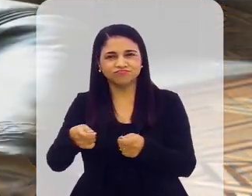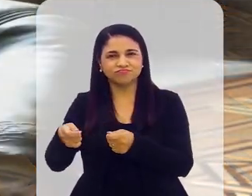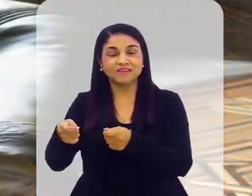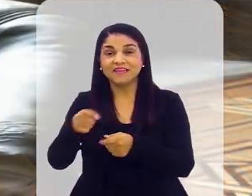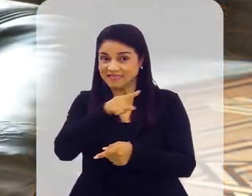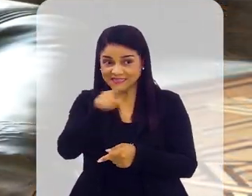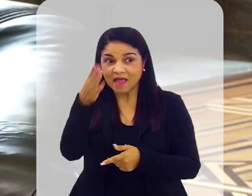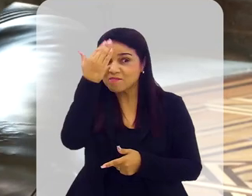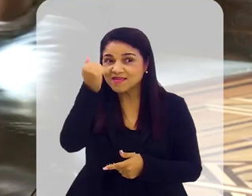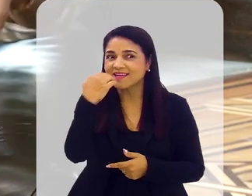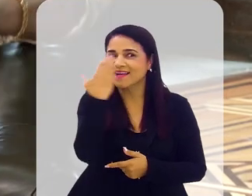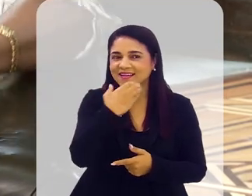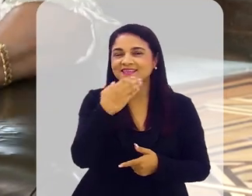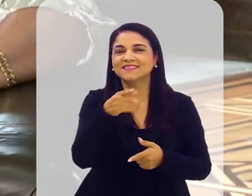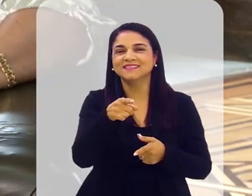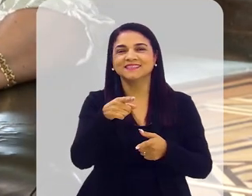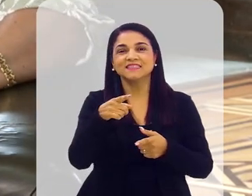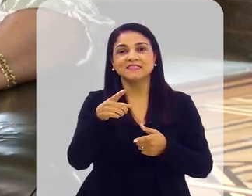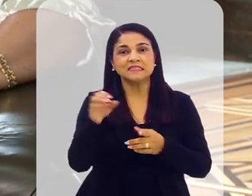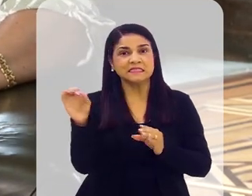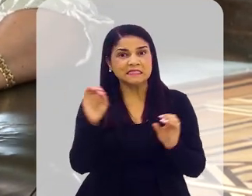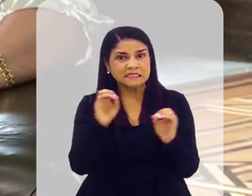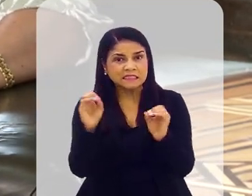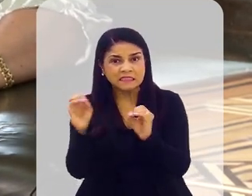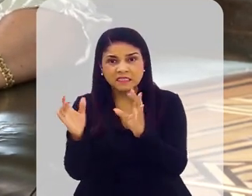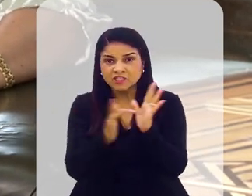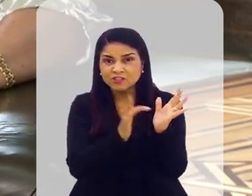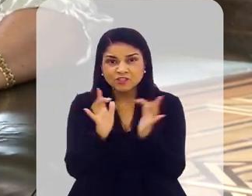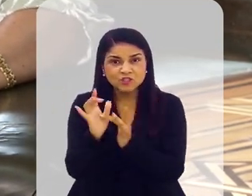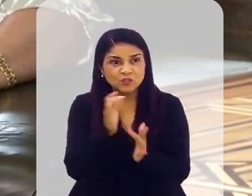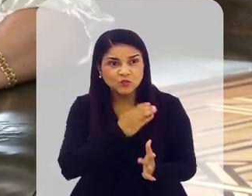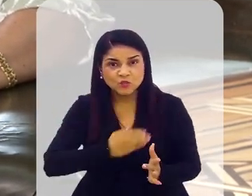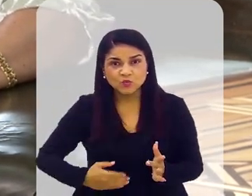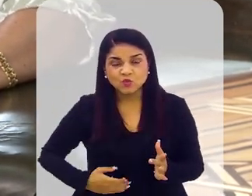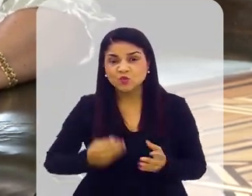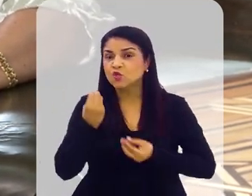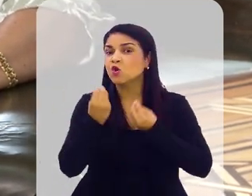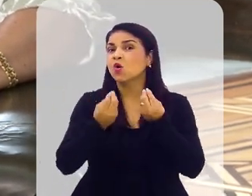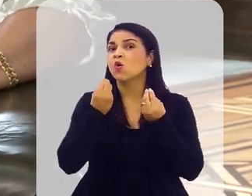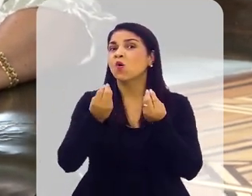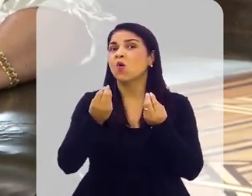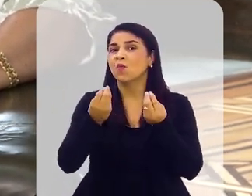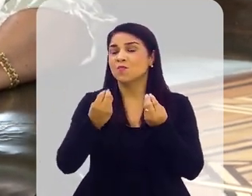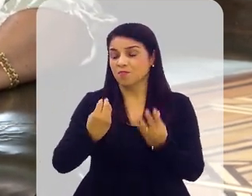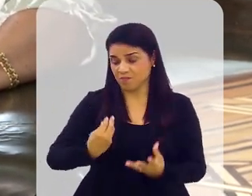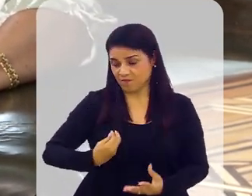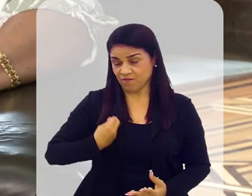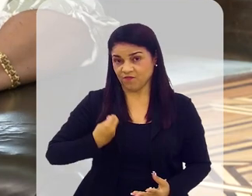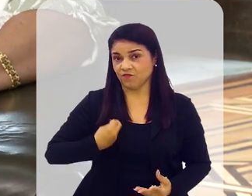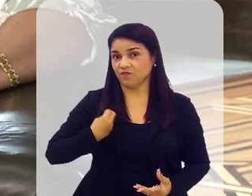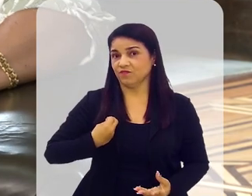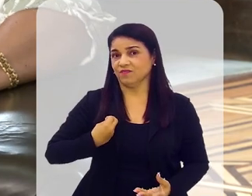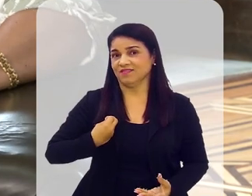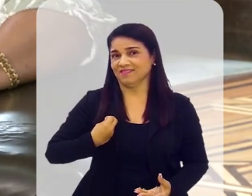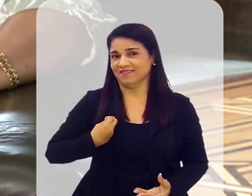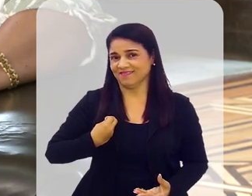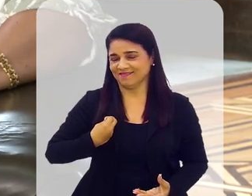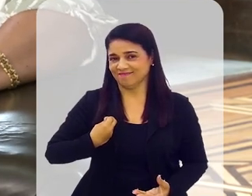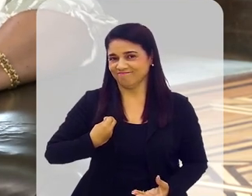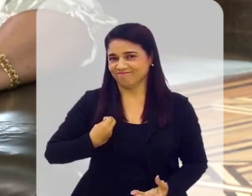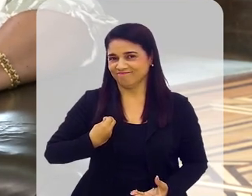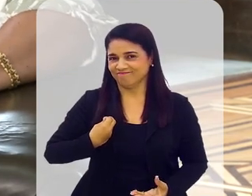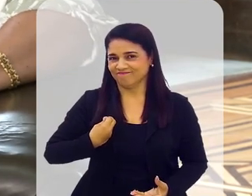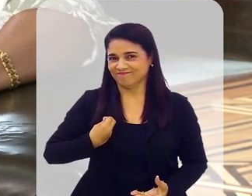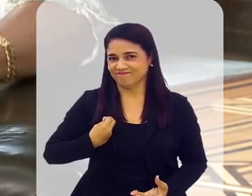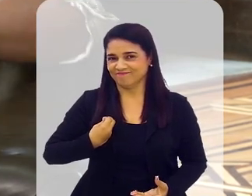Quem sabe canta. Sem Jesus Cristo eu não sei o que seria.